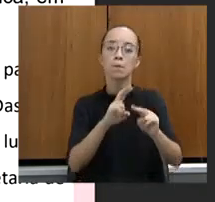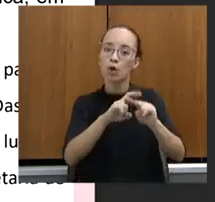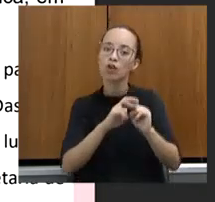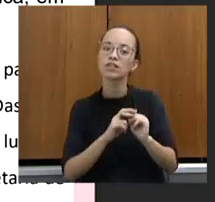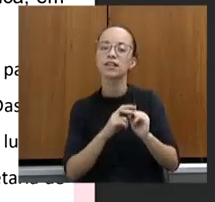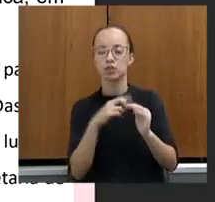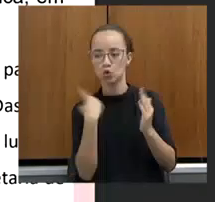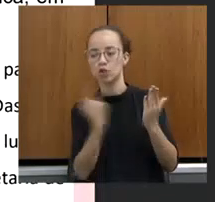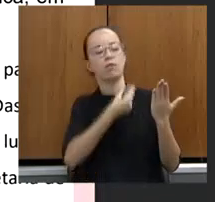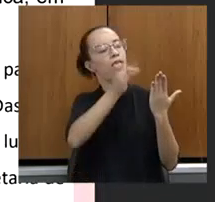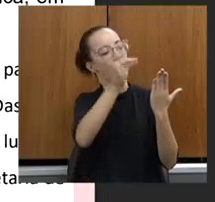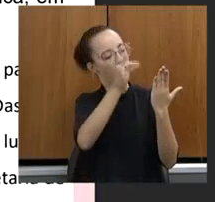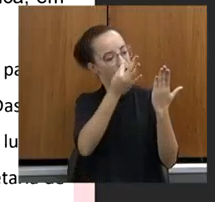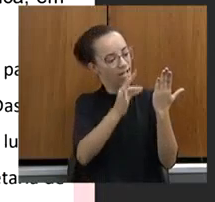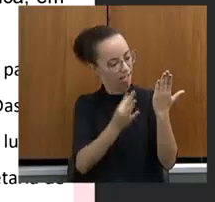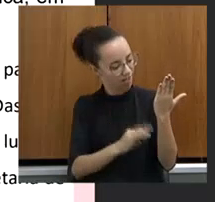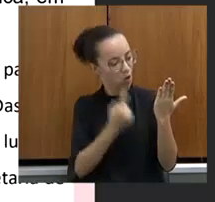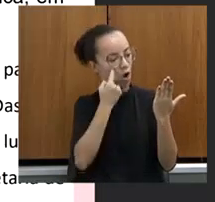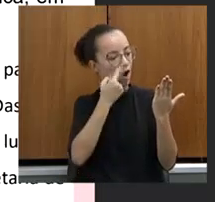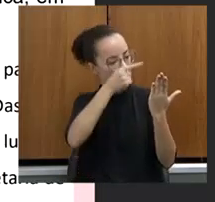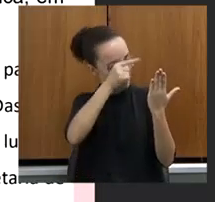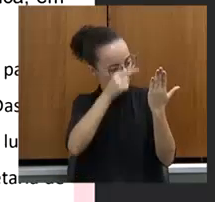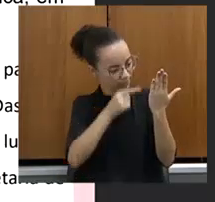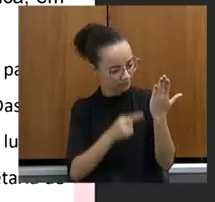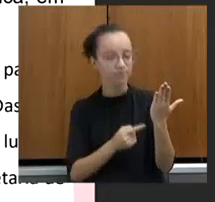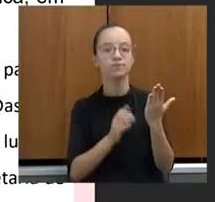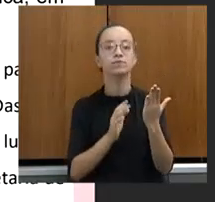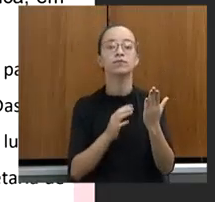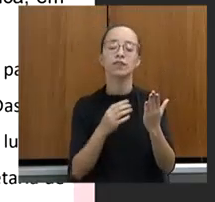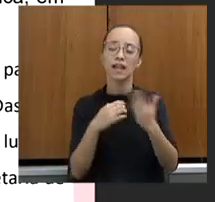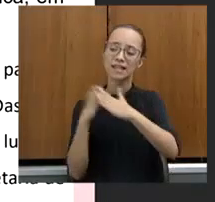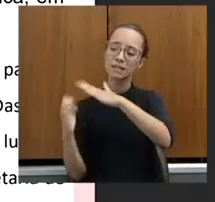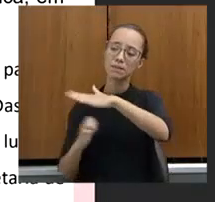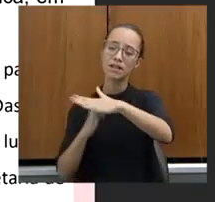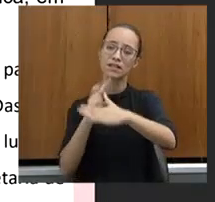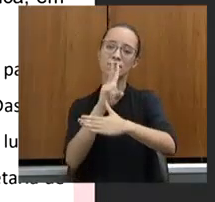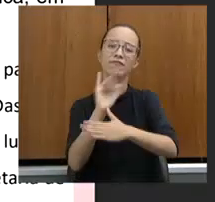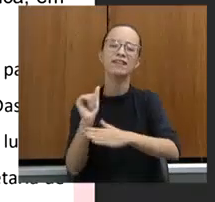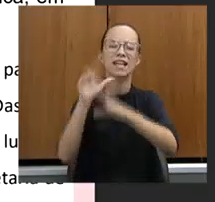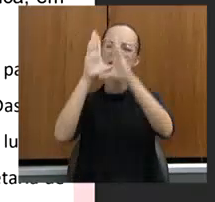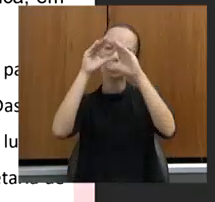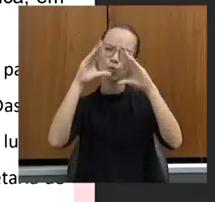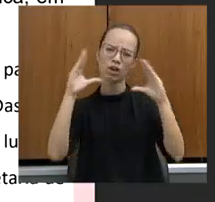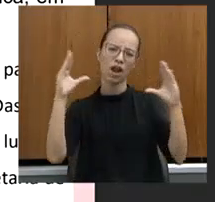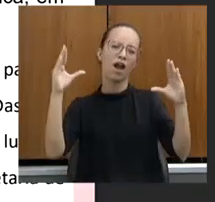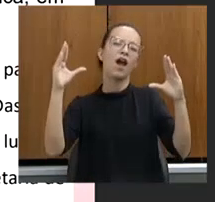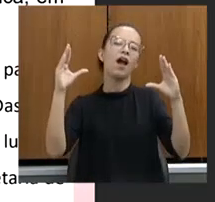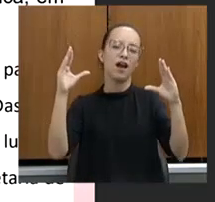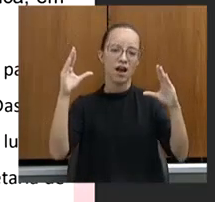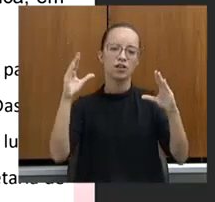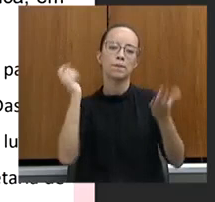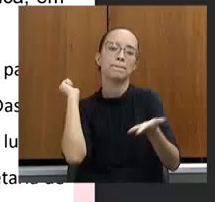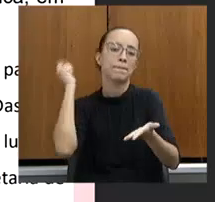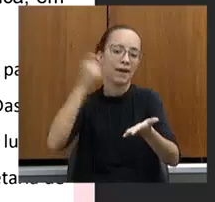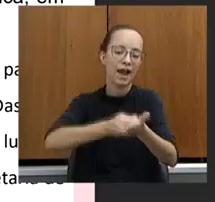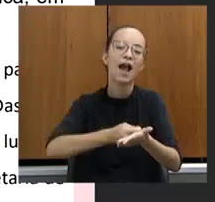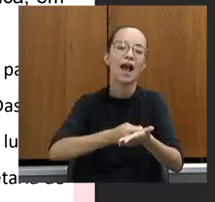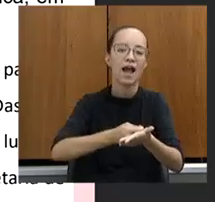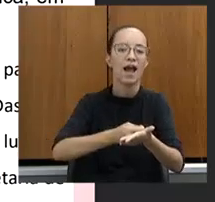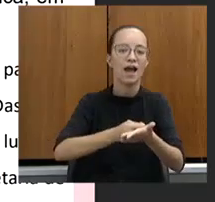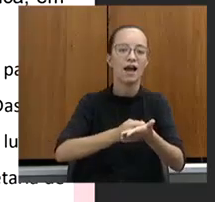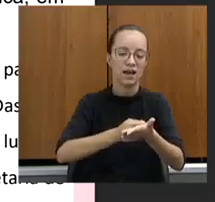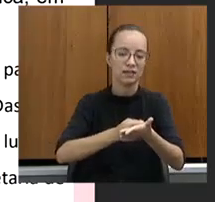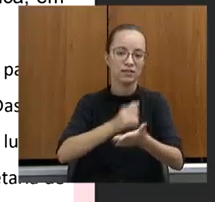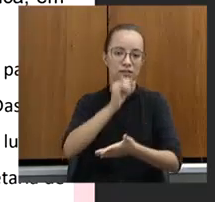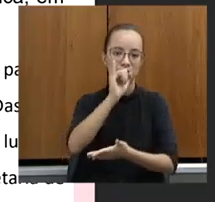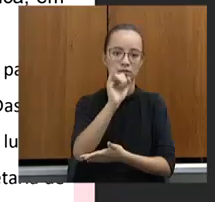semestre enfim é um avanço muito grande para as empresas no sentido de dela ter mais tranquilidade no pagamento do principal imposto